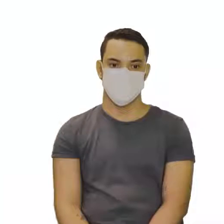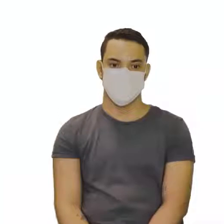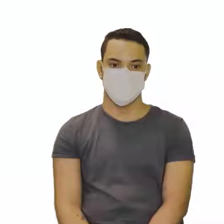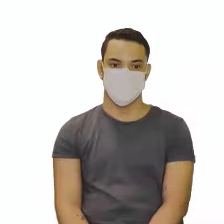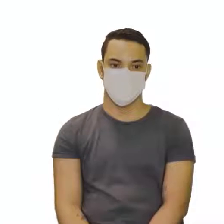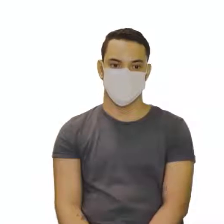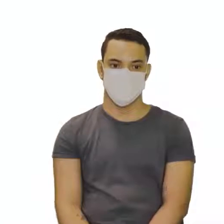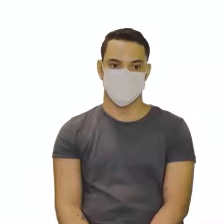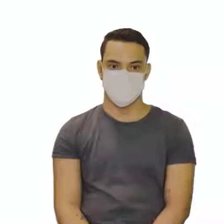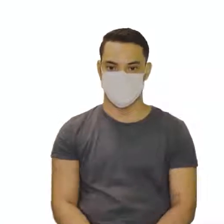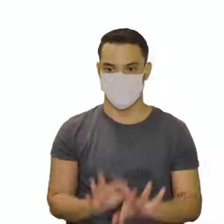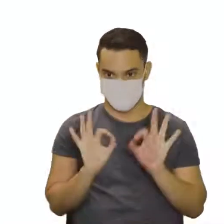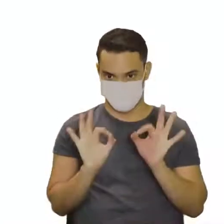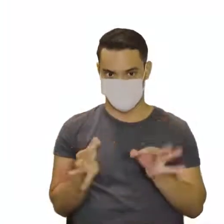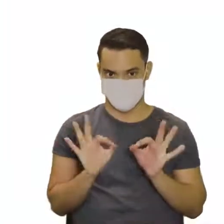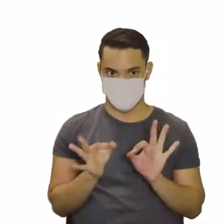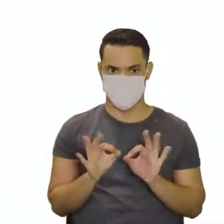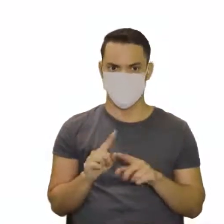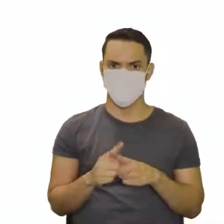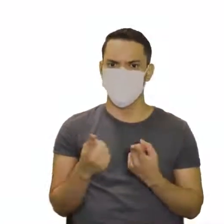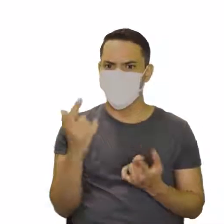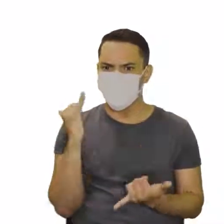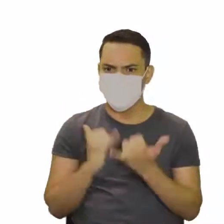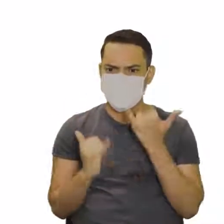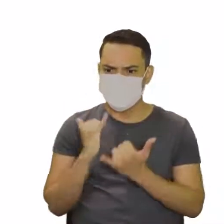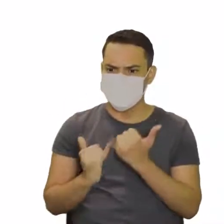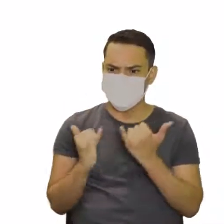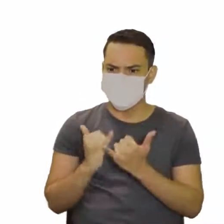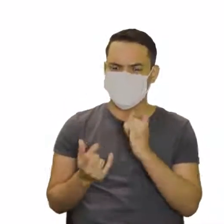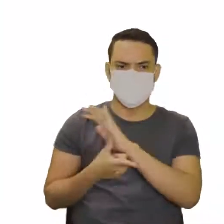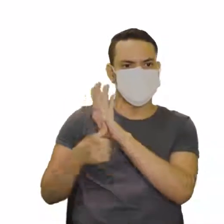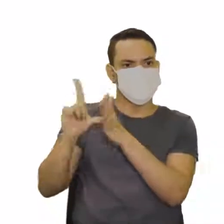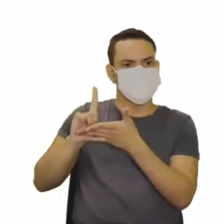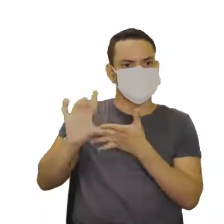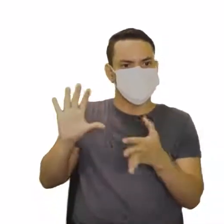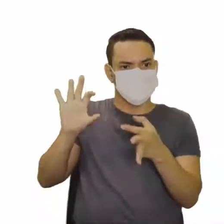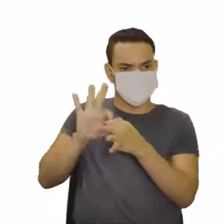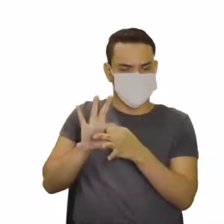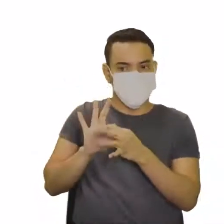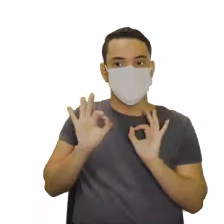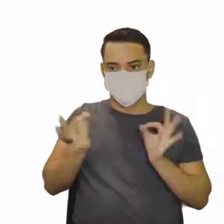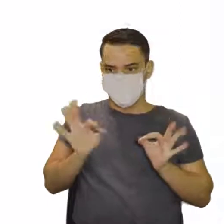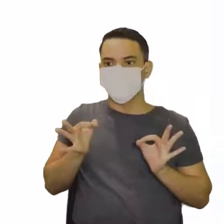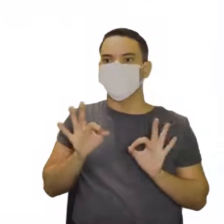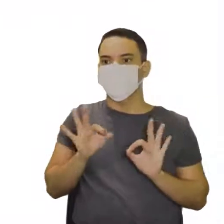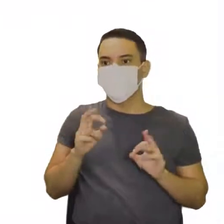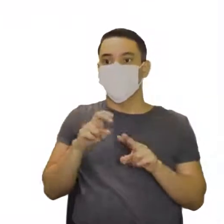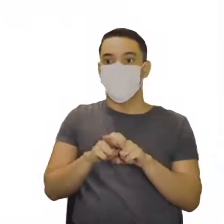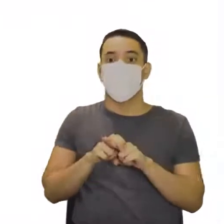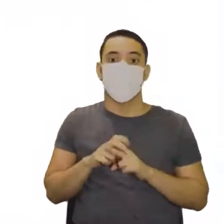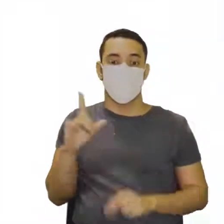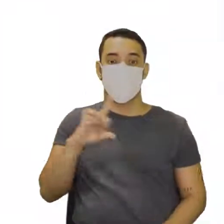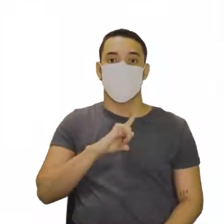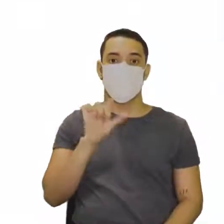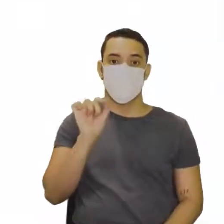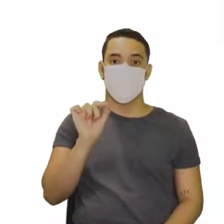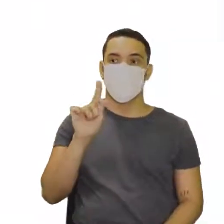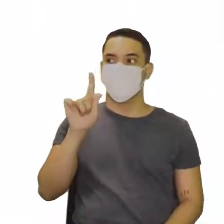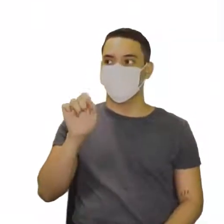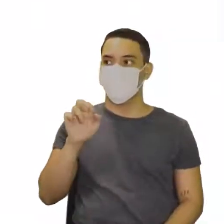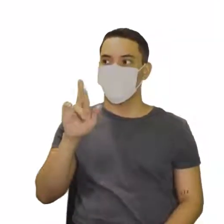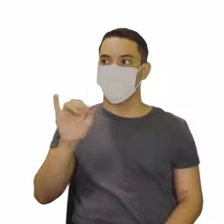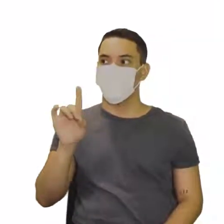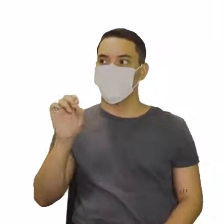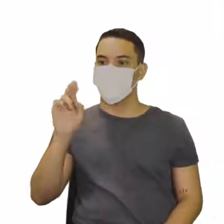Ok? Tá? Professor, é bem parecido com o que nós estamos associando. É, pessoal, então nesse caso aqui, quando eu tenho gerador e